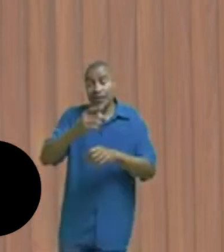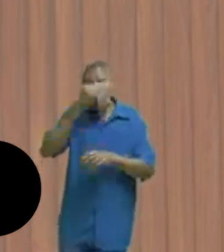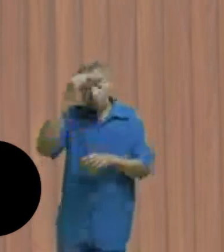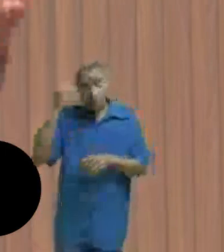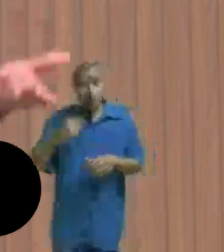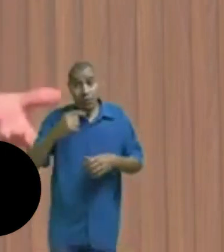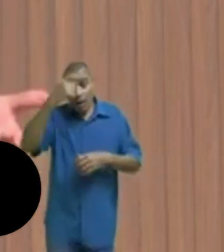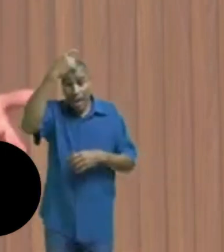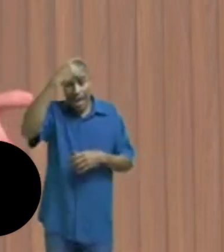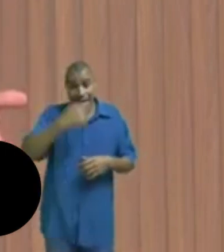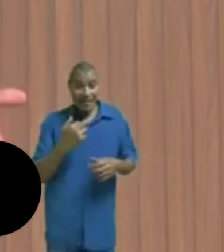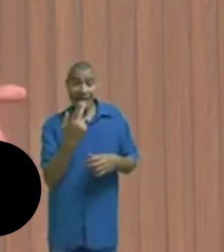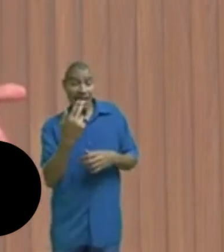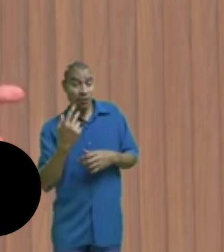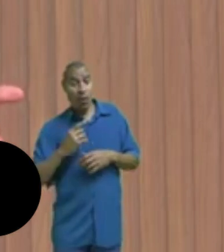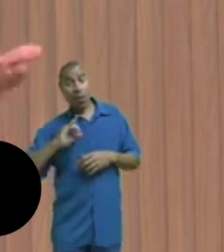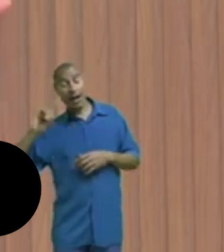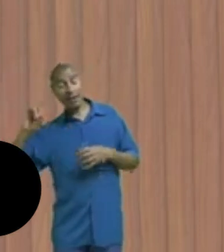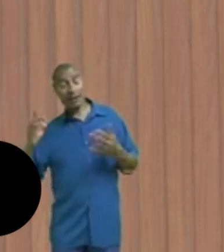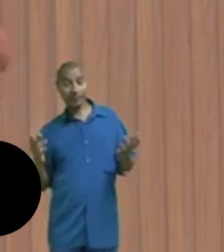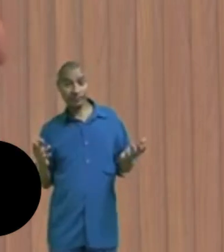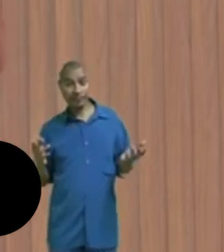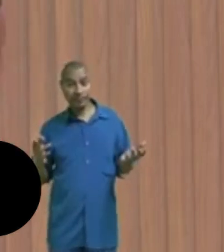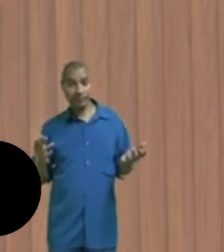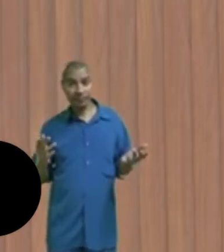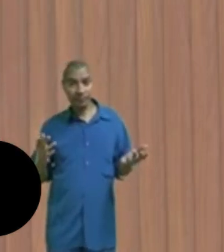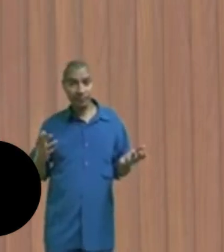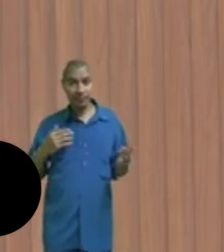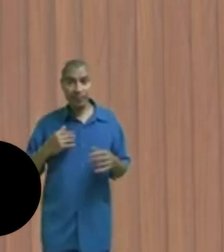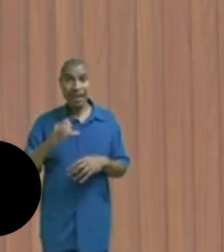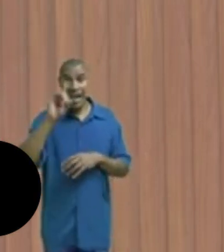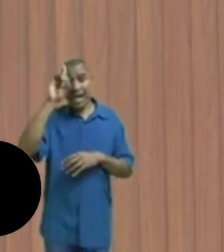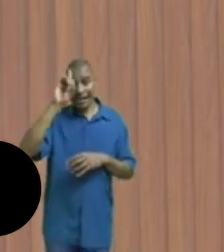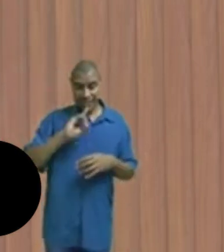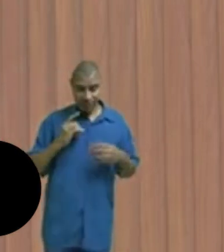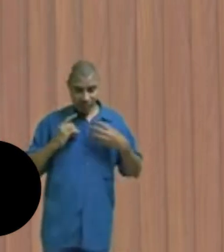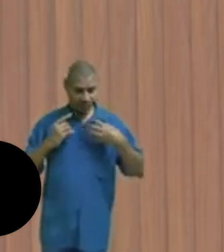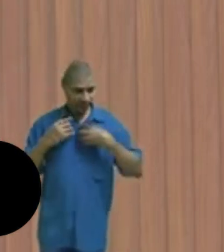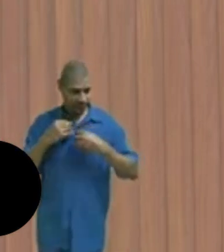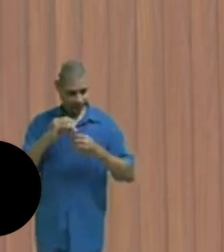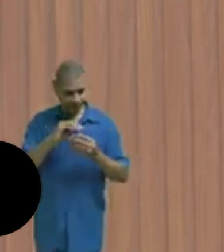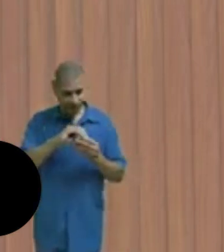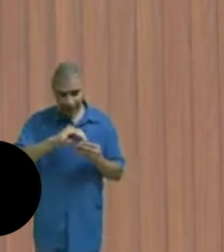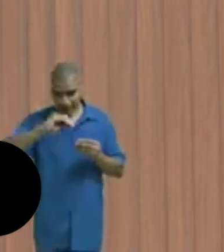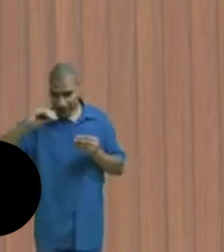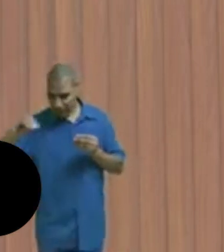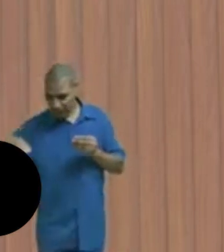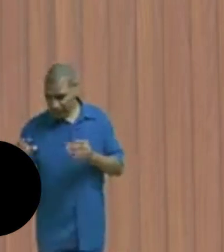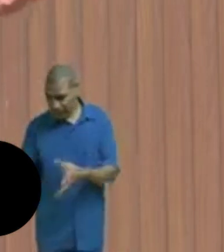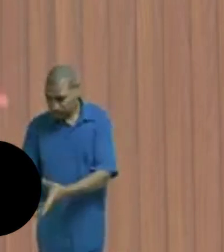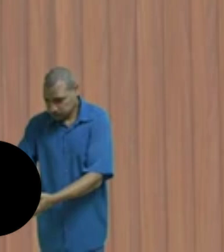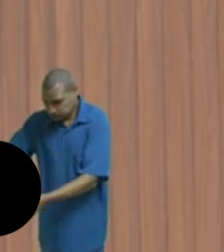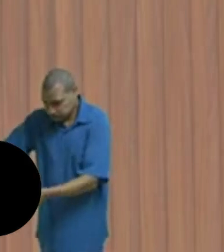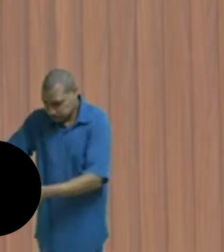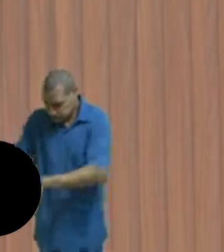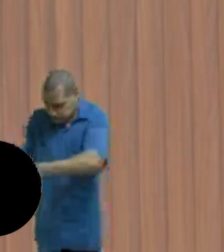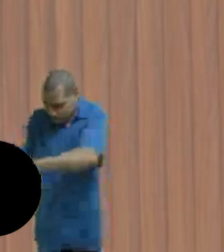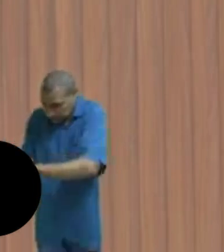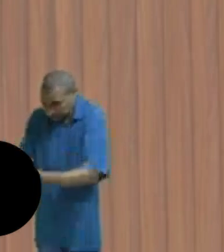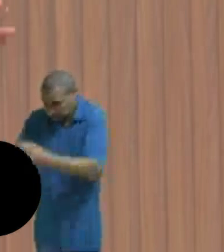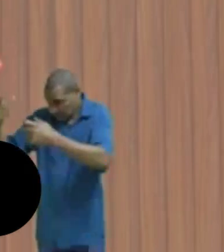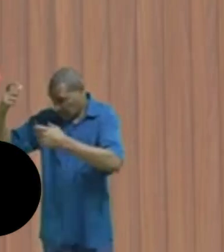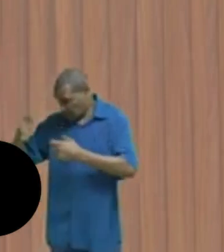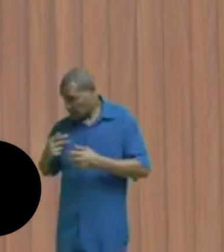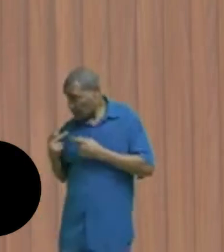teologia, a imago Dei. Cabia à criatura ser uma imagem e uma semelhança do Criador. E isso